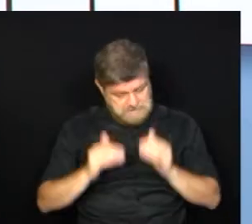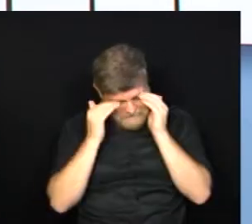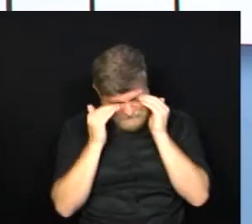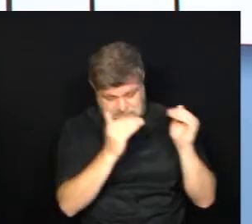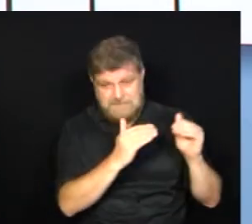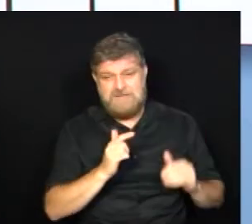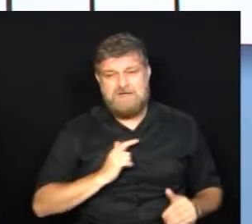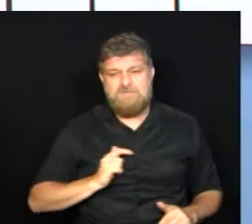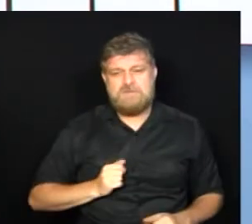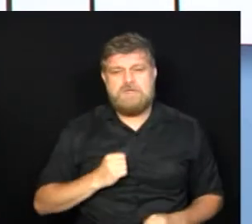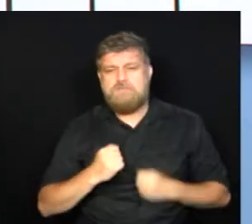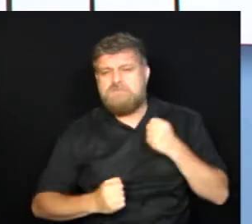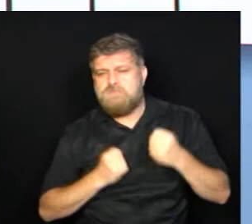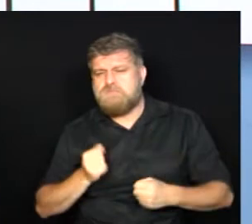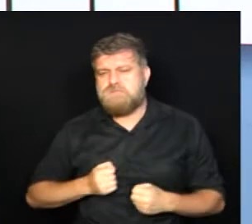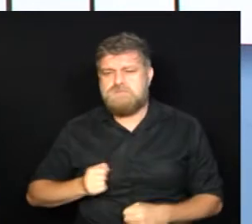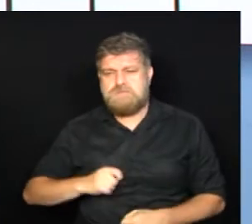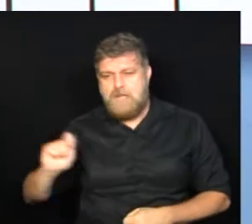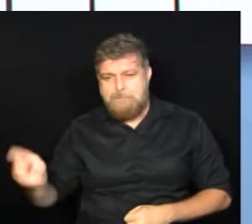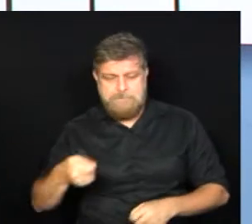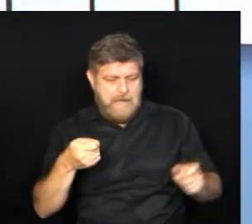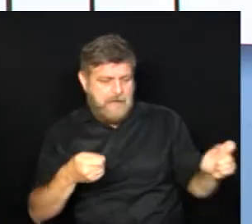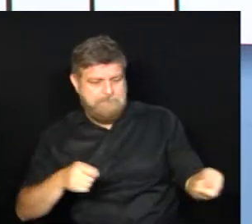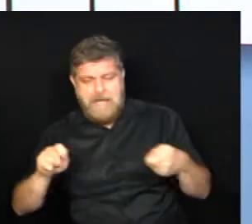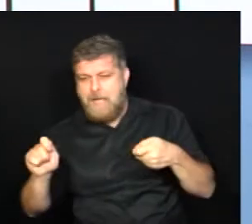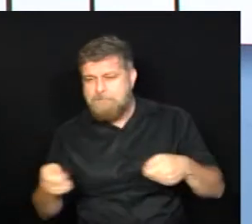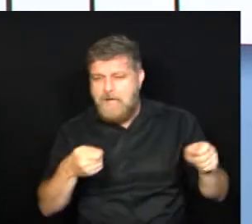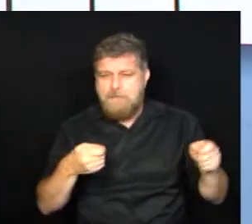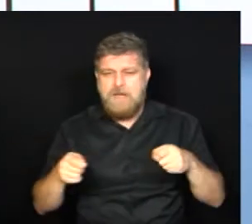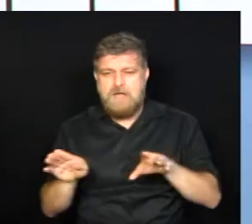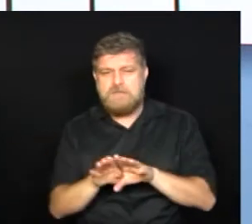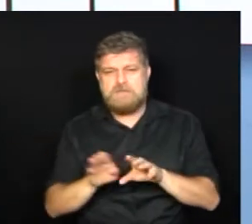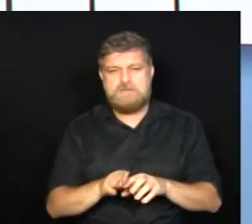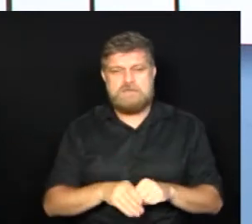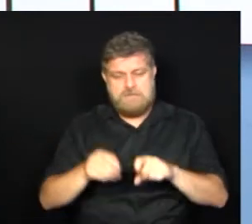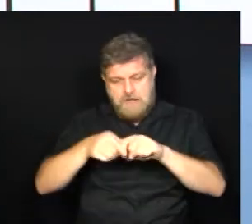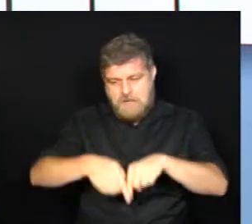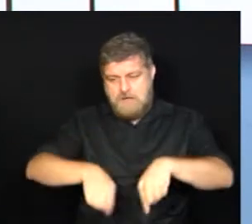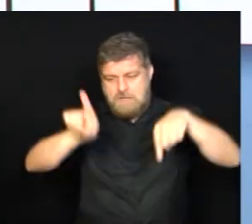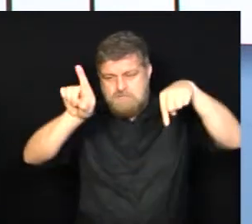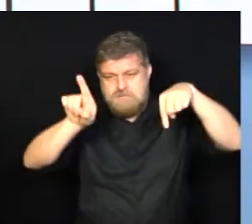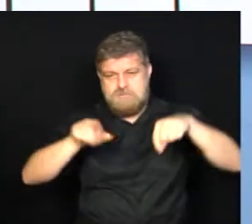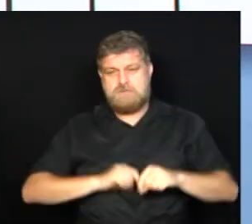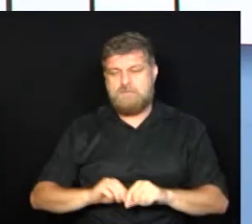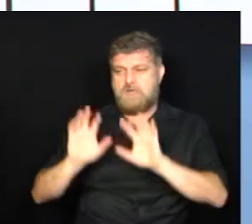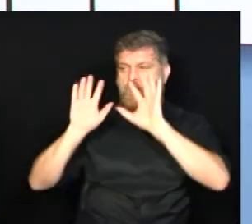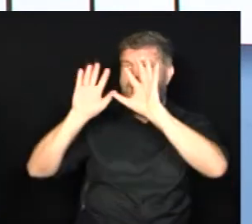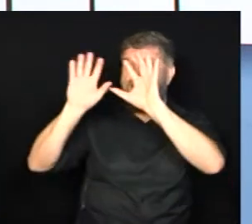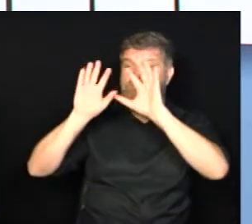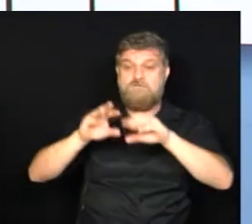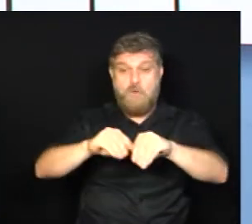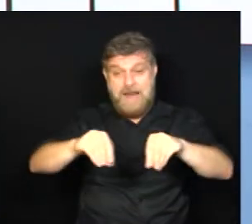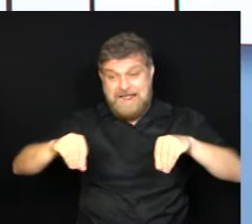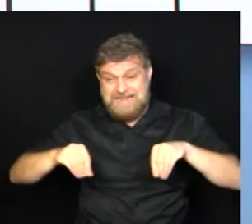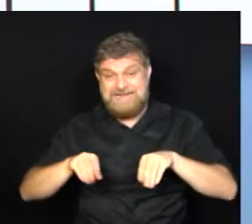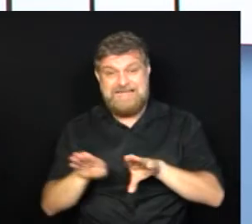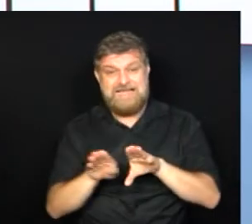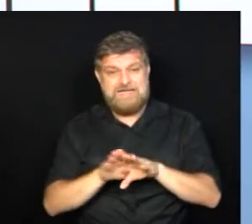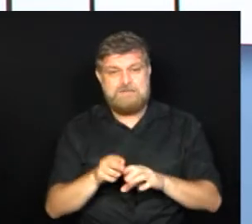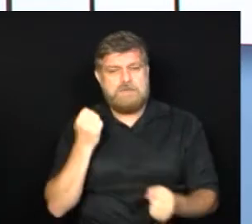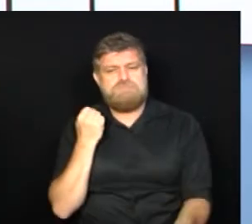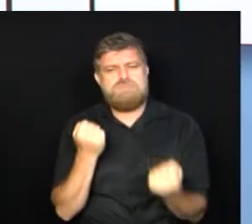atletismo, tênis de mesa, tênis de campo, ginástica artística, vôlei de areia e fitness.